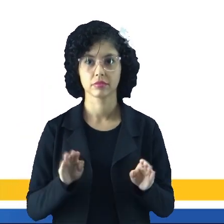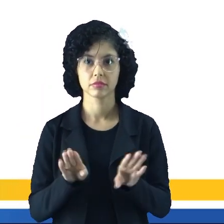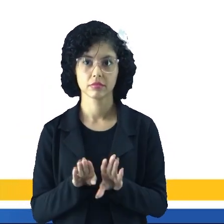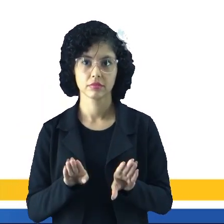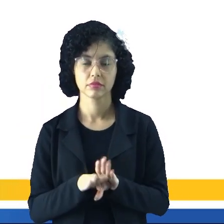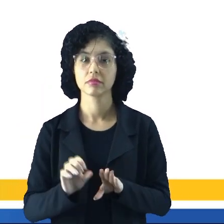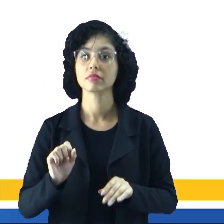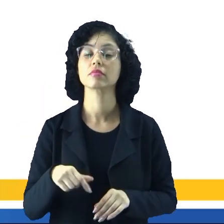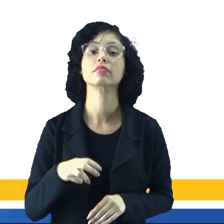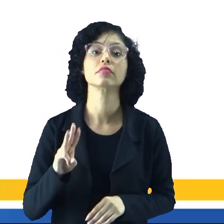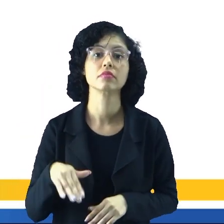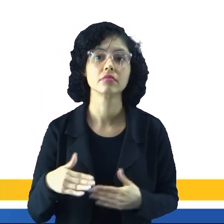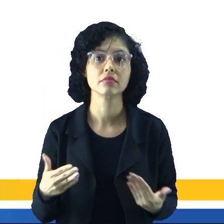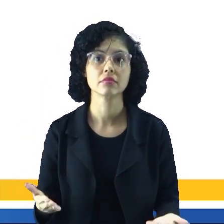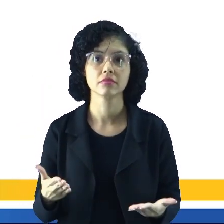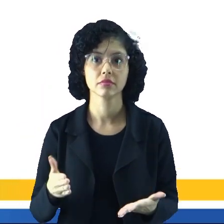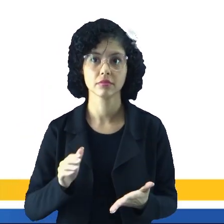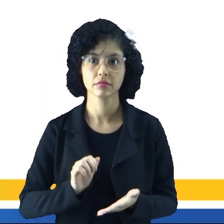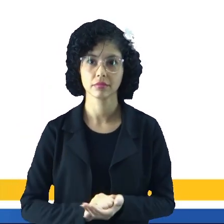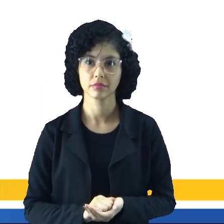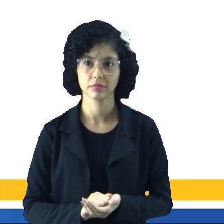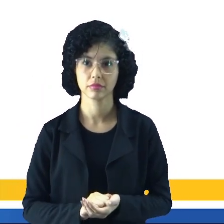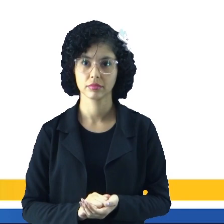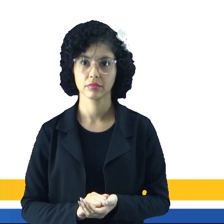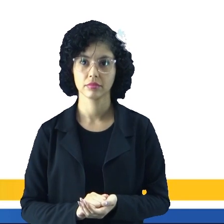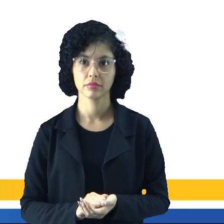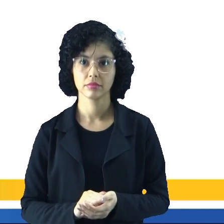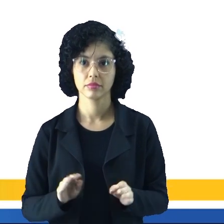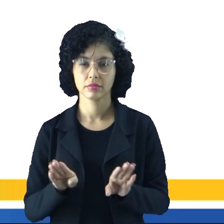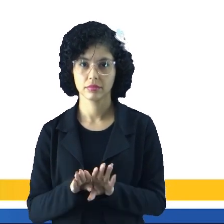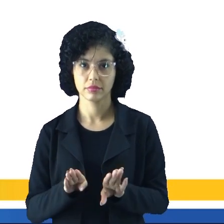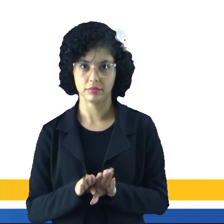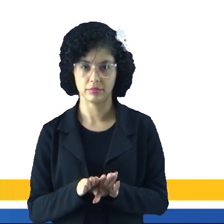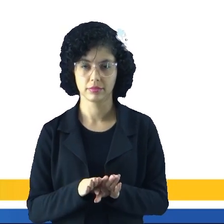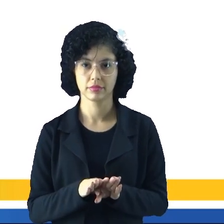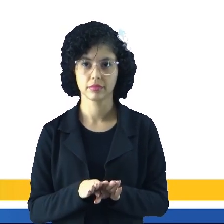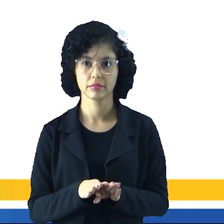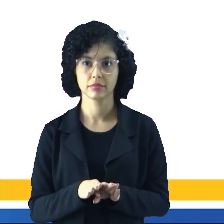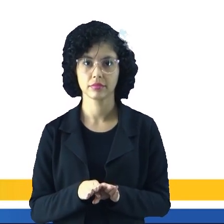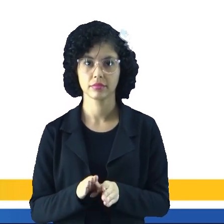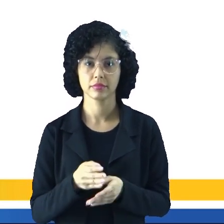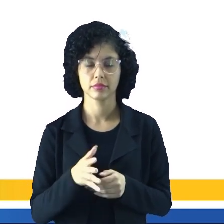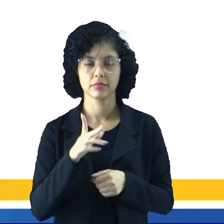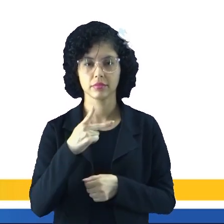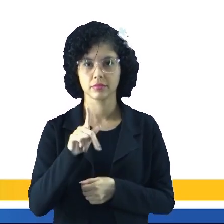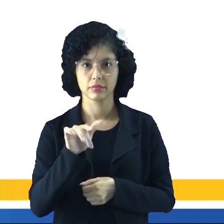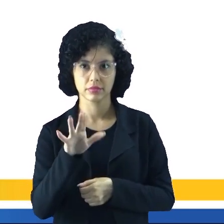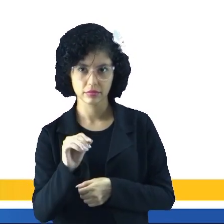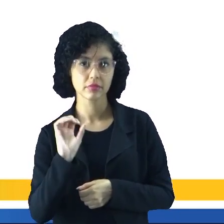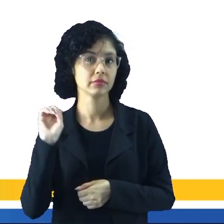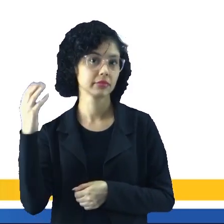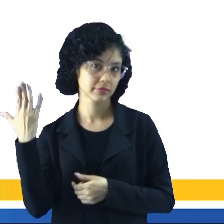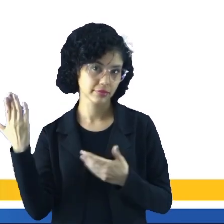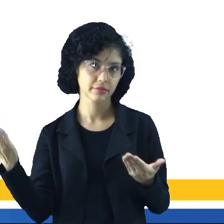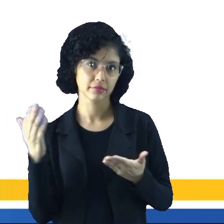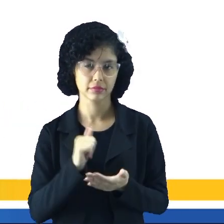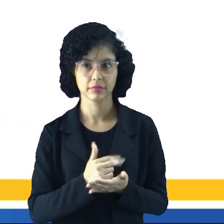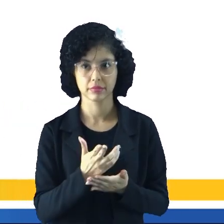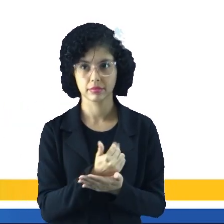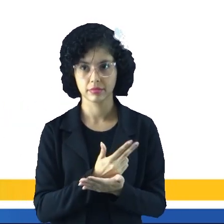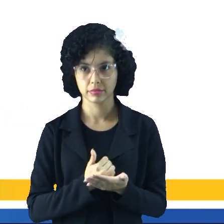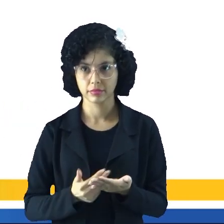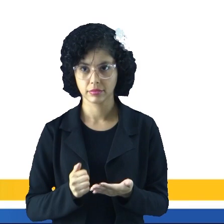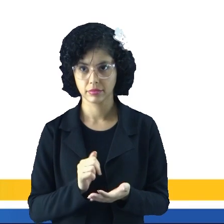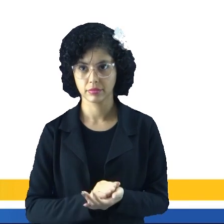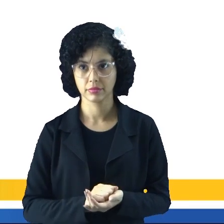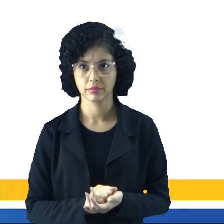né? Entre quem? A calça do dono dele, né? E os pelos do gato. Não foi isso que aconteceu lá no desenho?